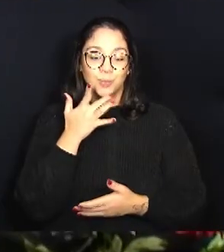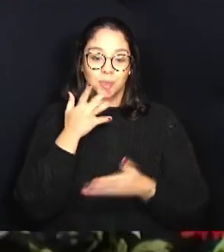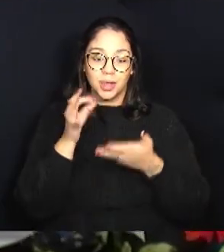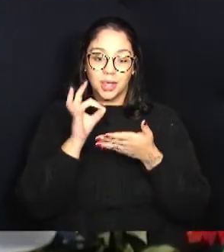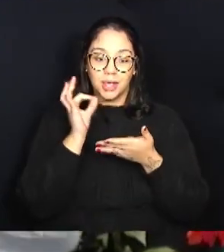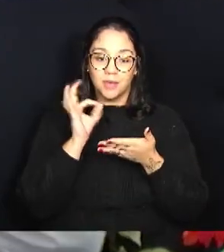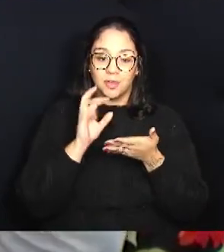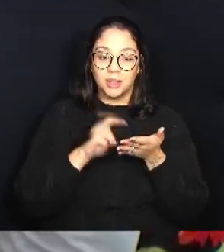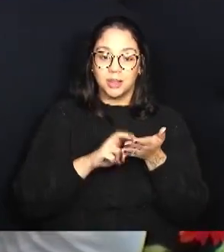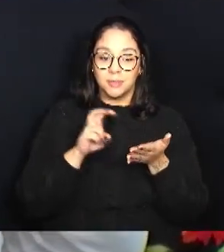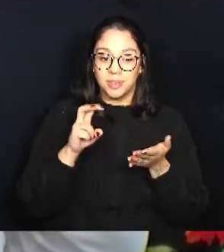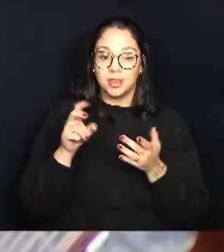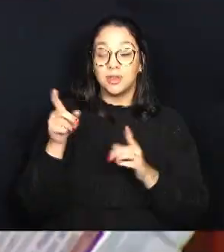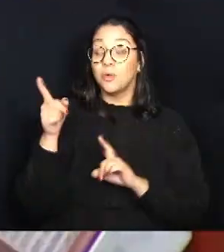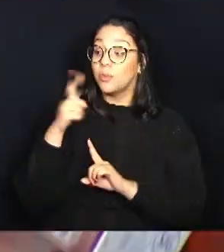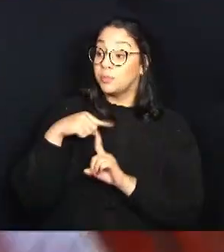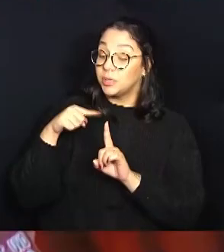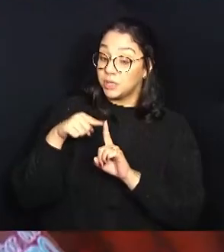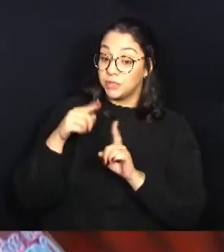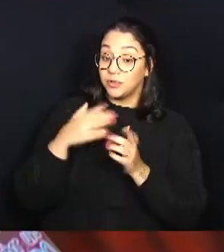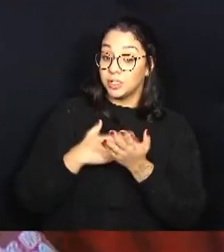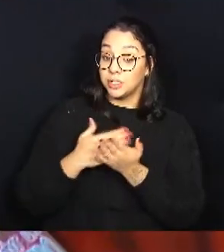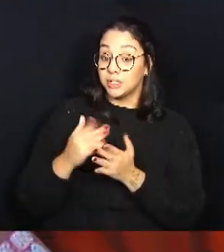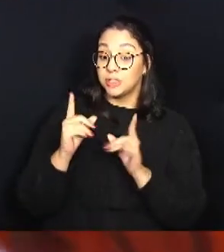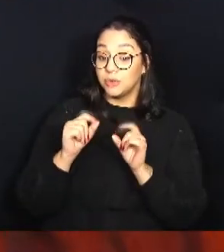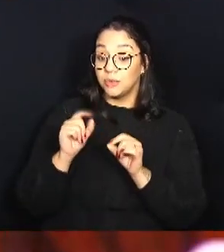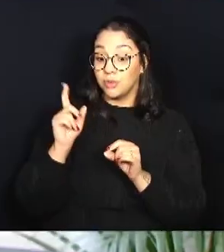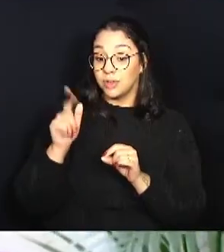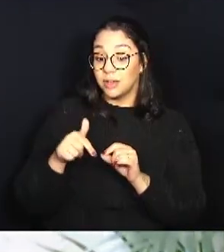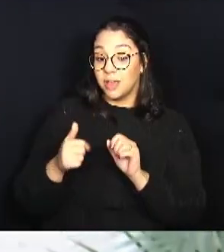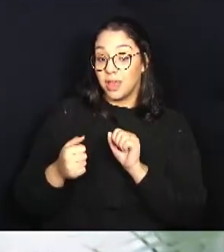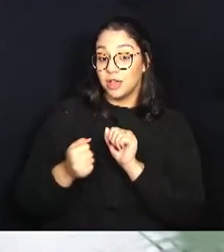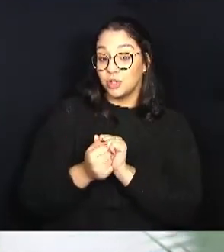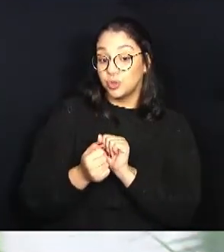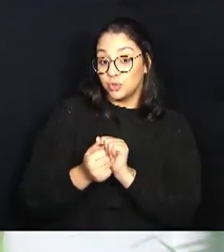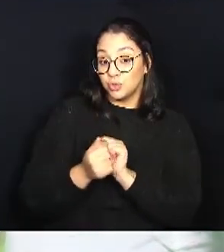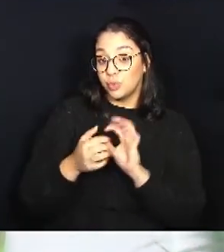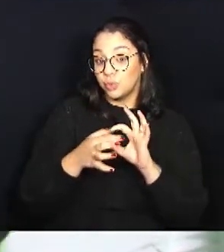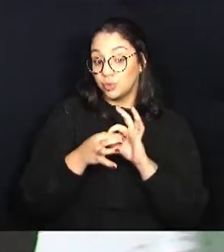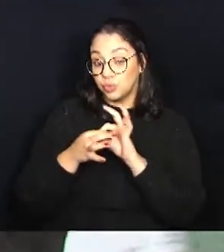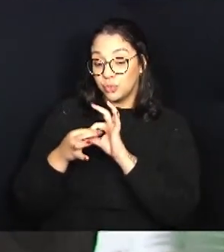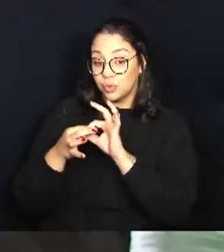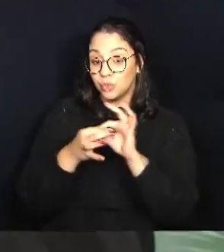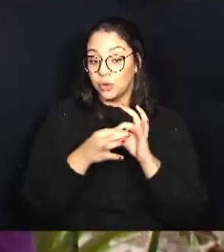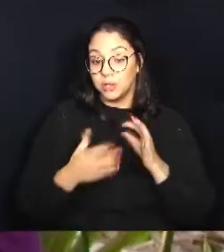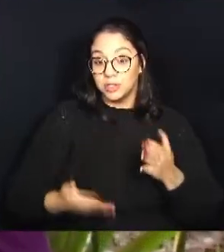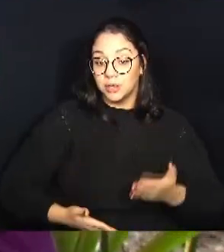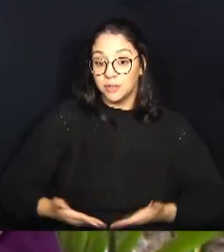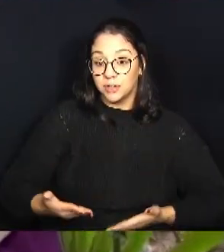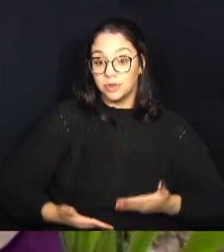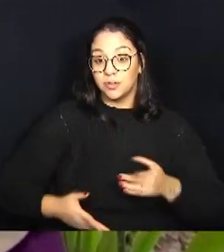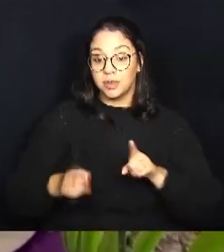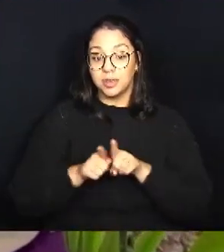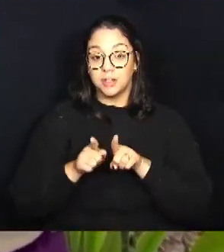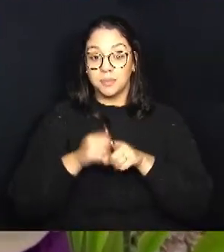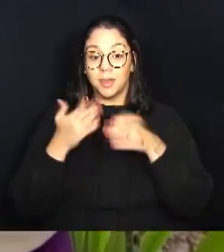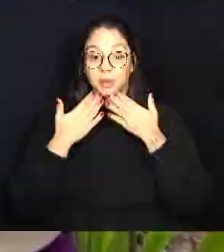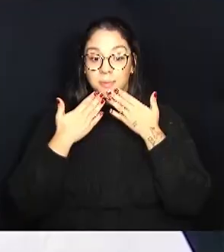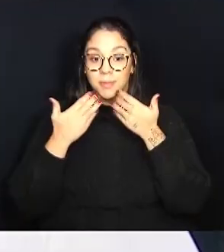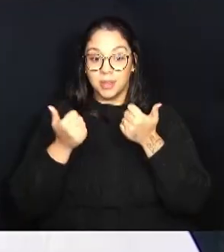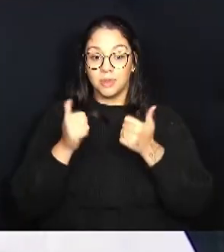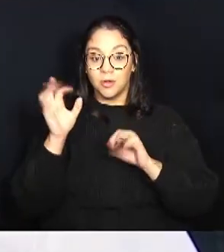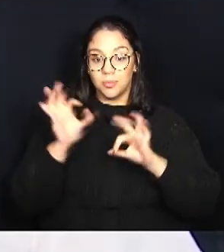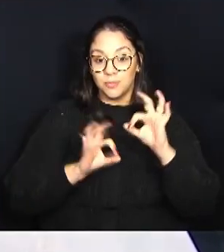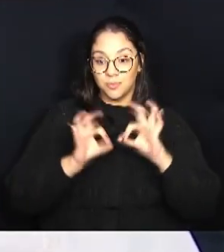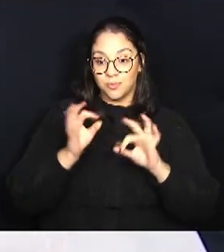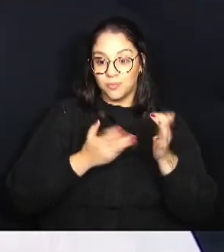O objetivo da iniciativa é reforçar os vínculos entre servidores e melhorar o clima